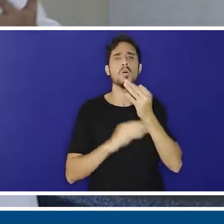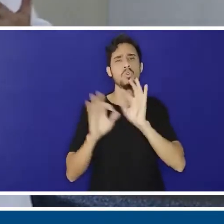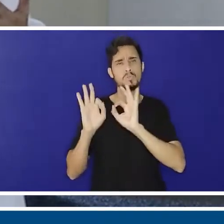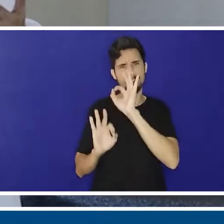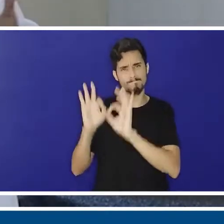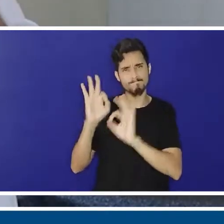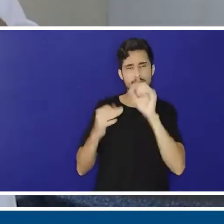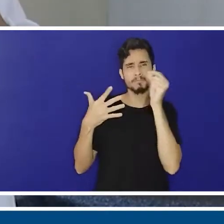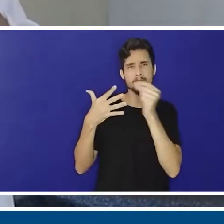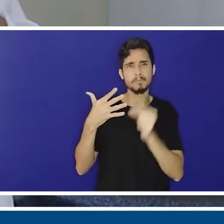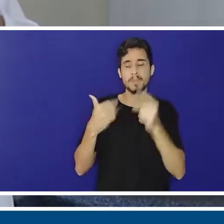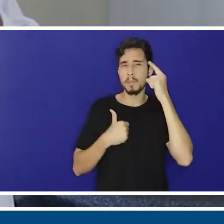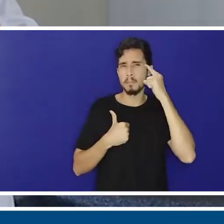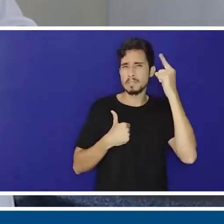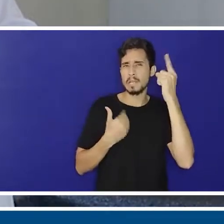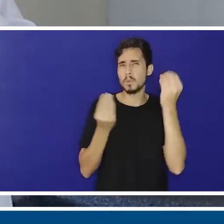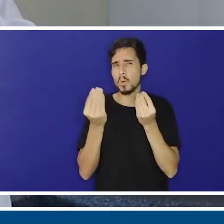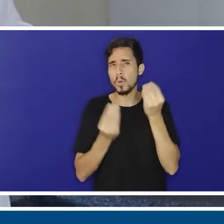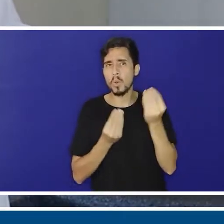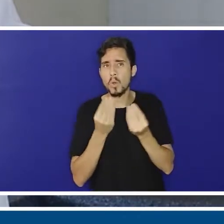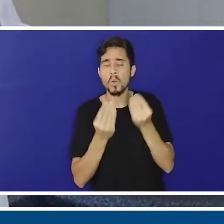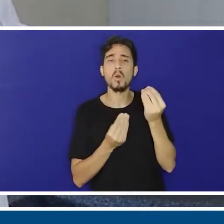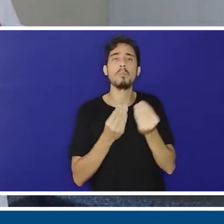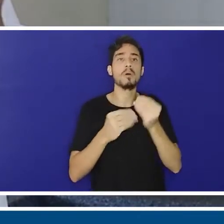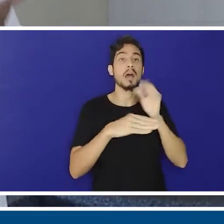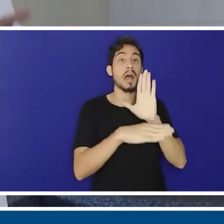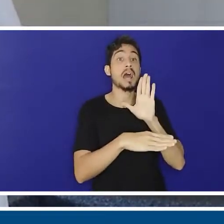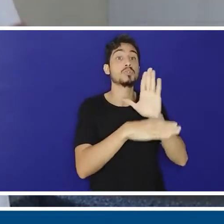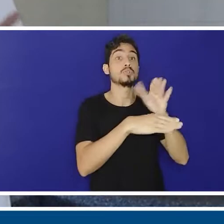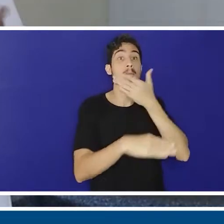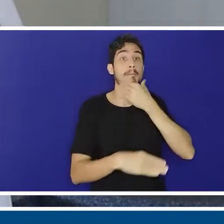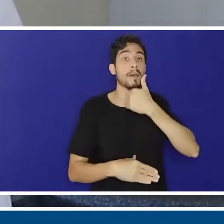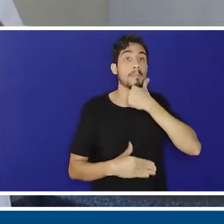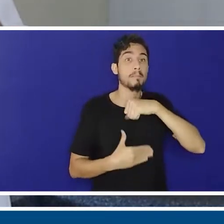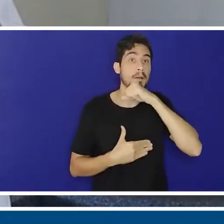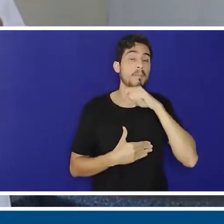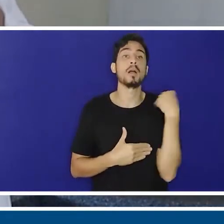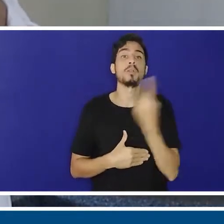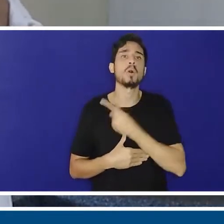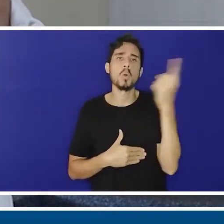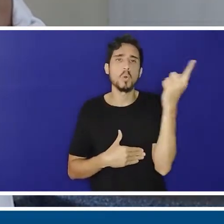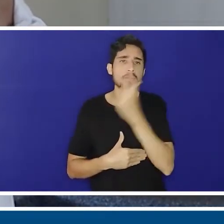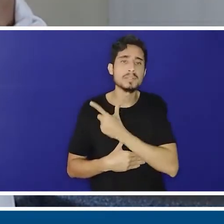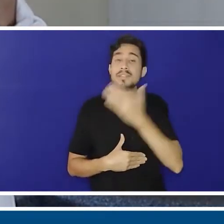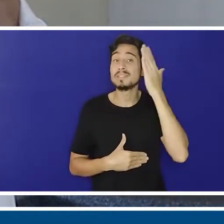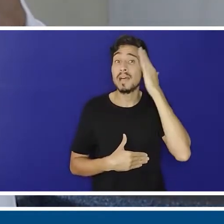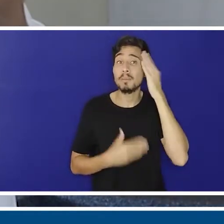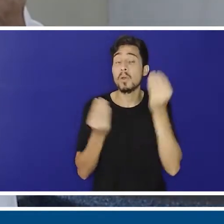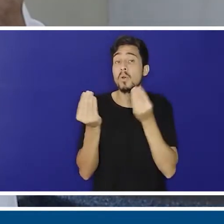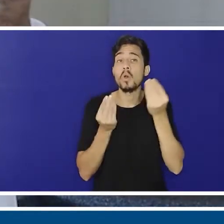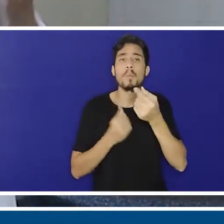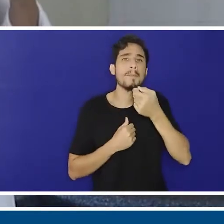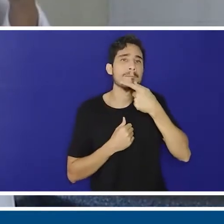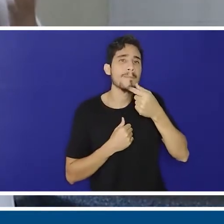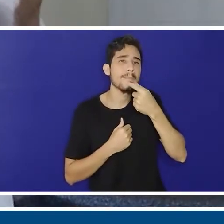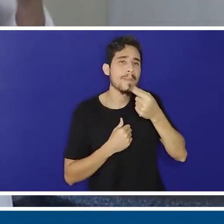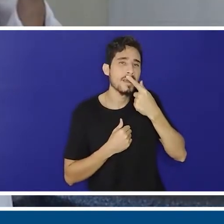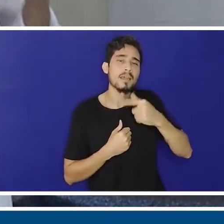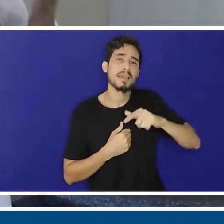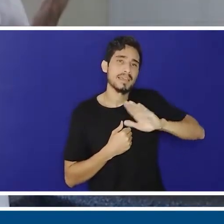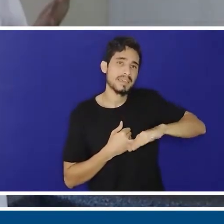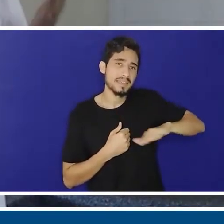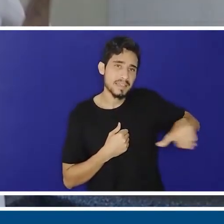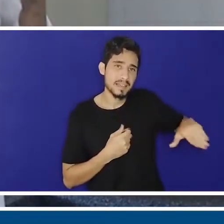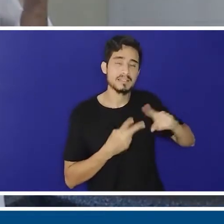os pais, para que a gente possa trocar algumas ideias a respeito da medicalização de